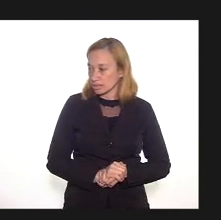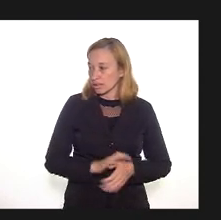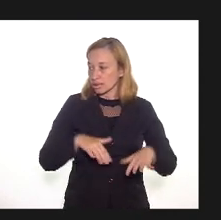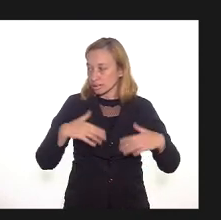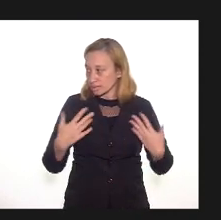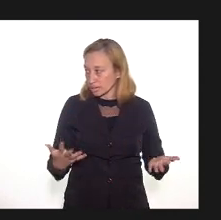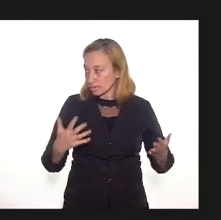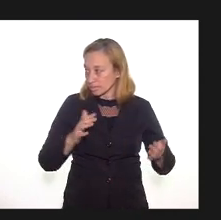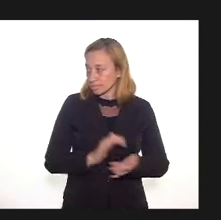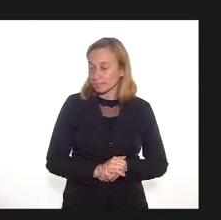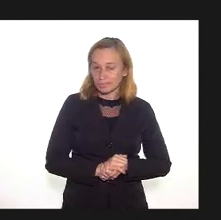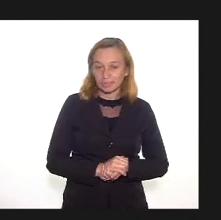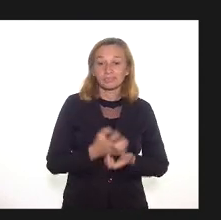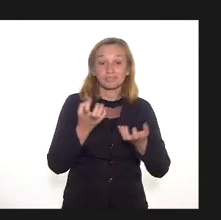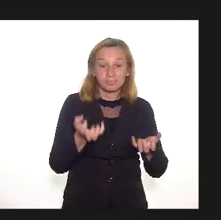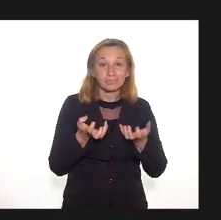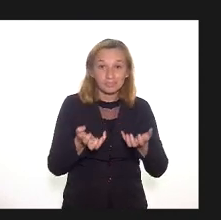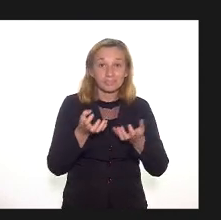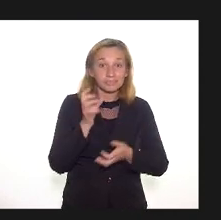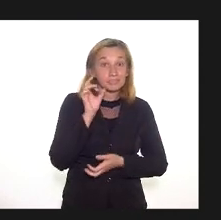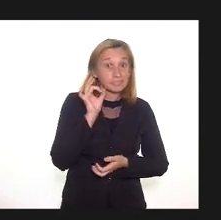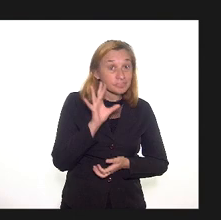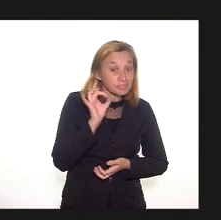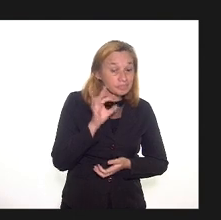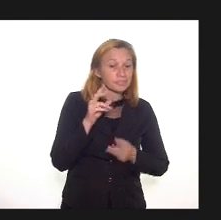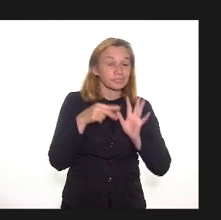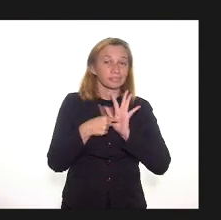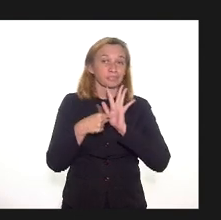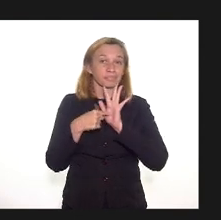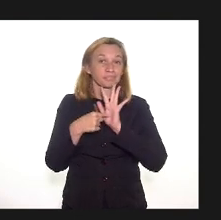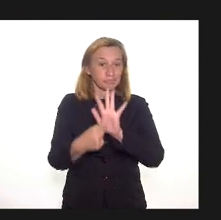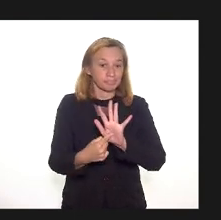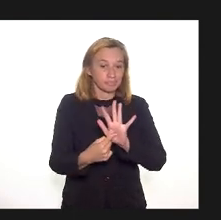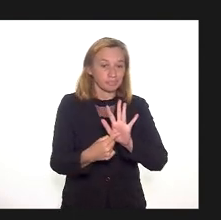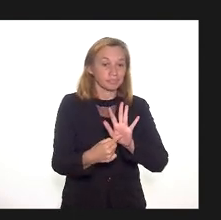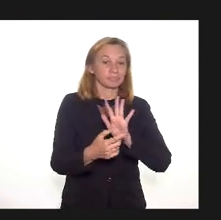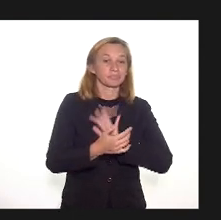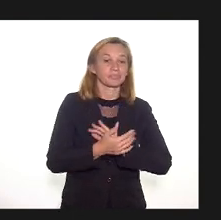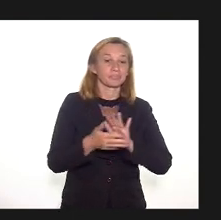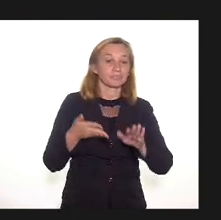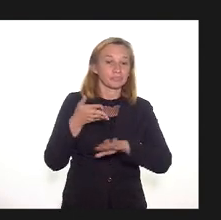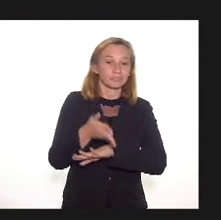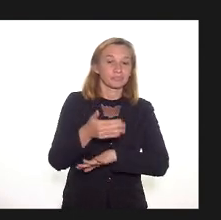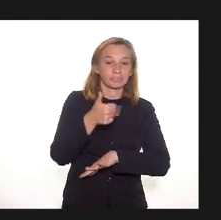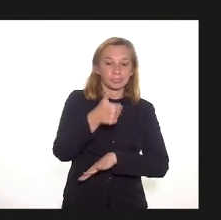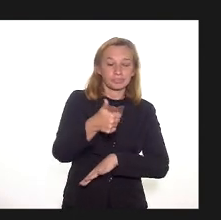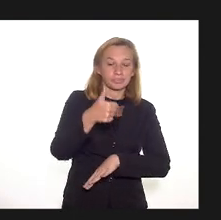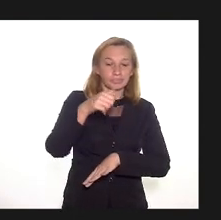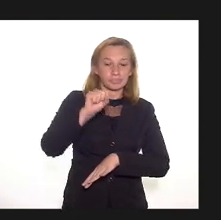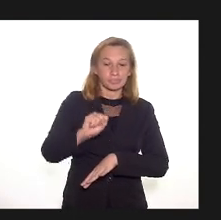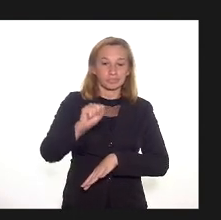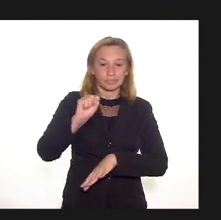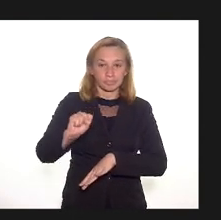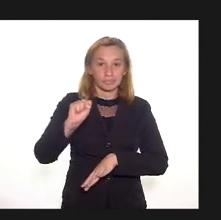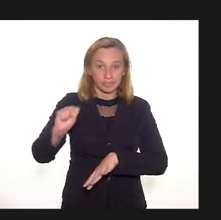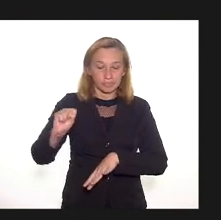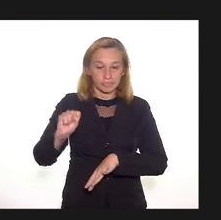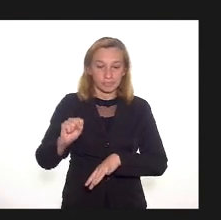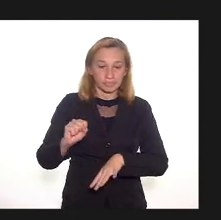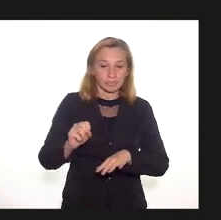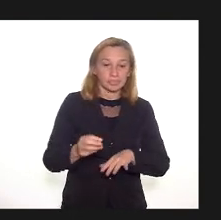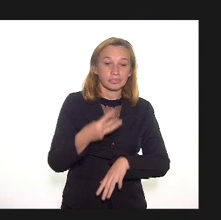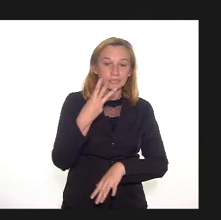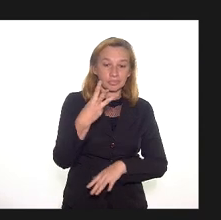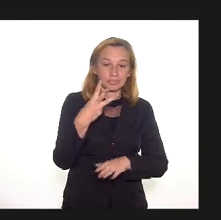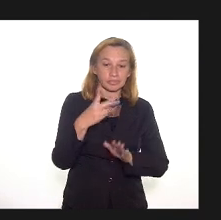eu queria só mostrar que para chegar a 1888 três